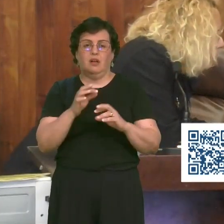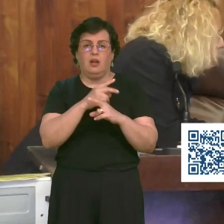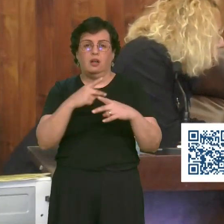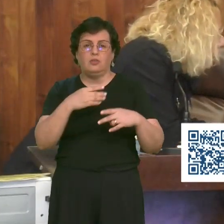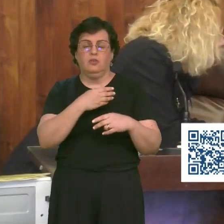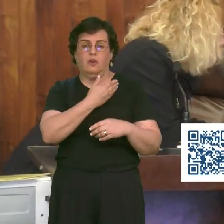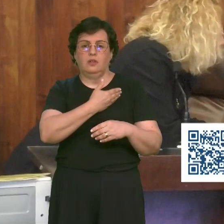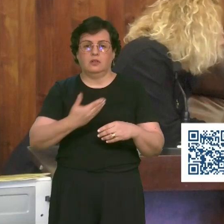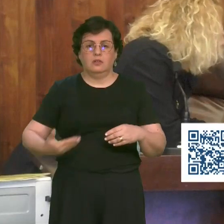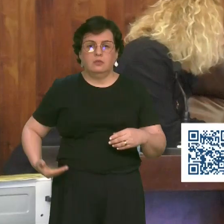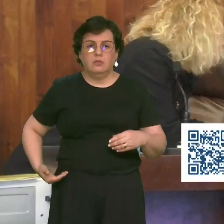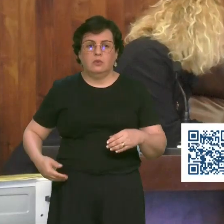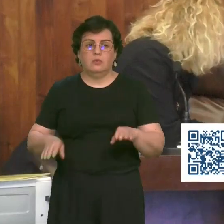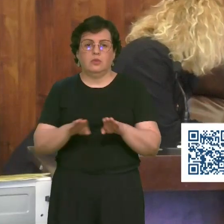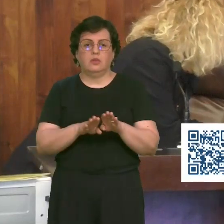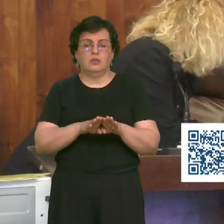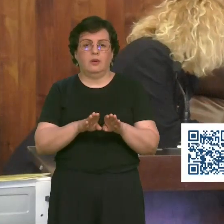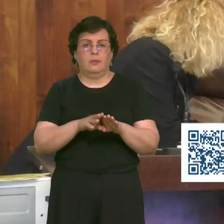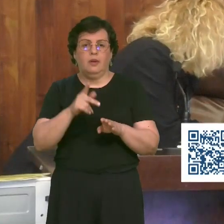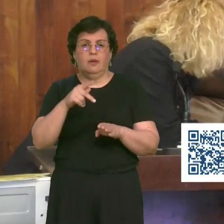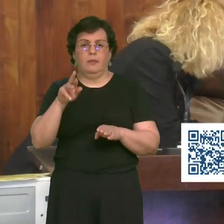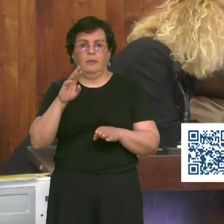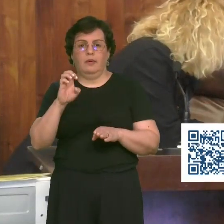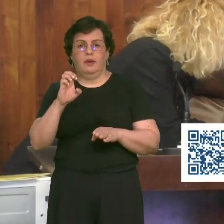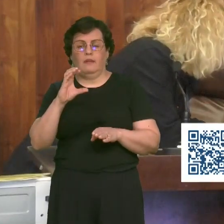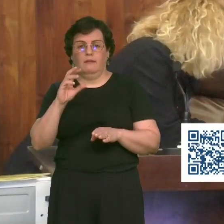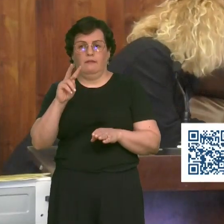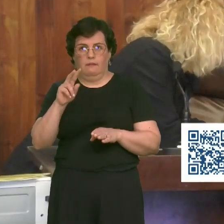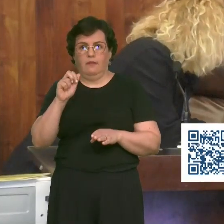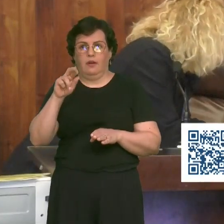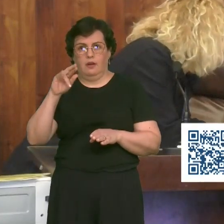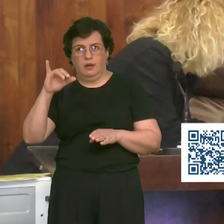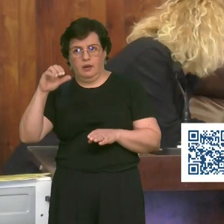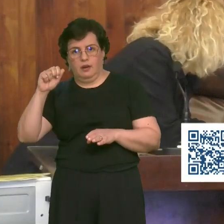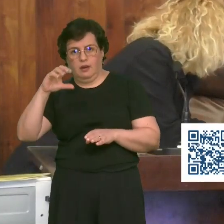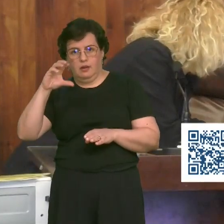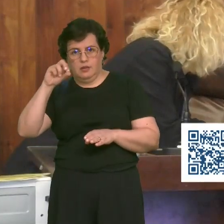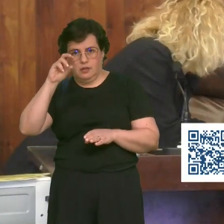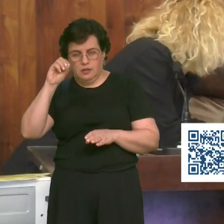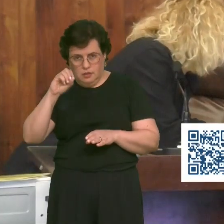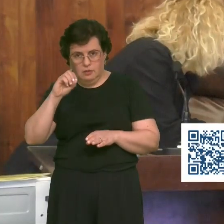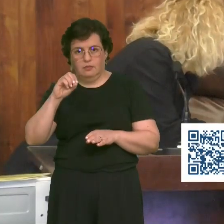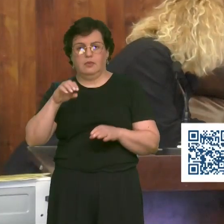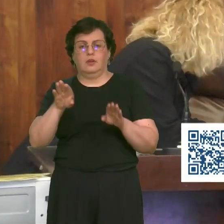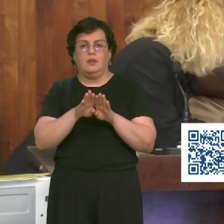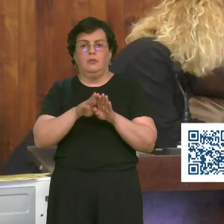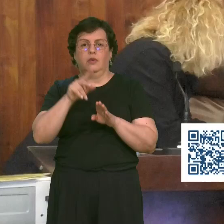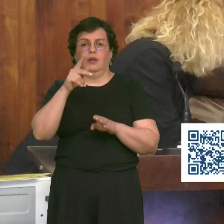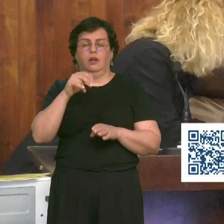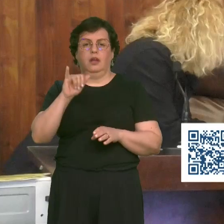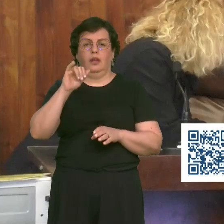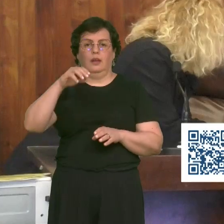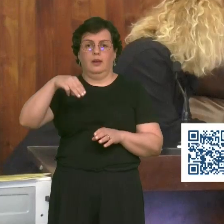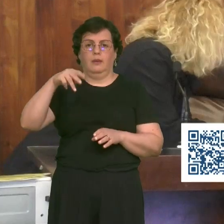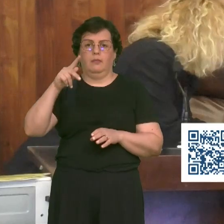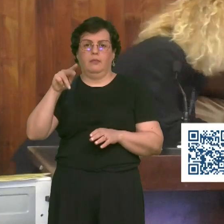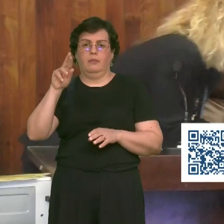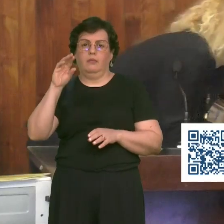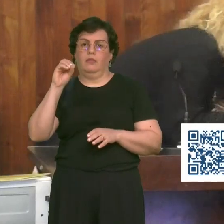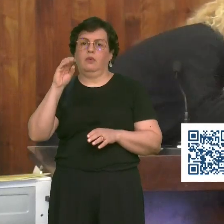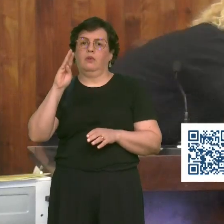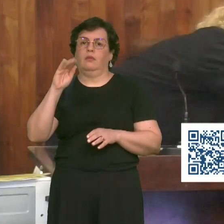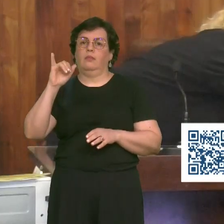crime de prevaricação e consequente e improbidade administrativa conforme orienta a lei